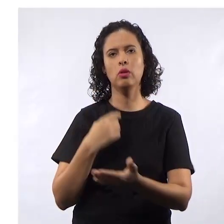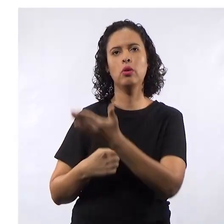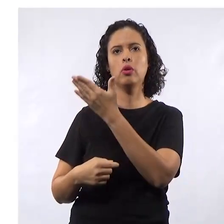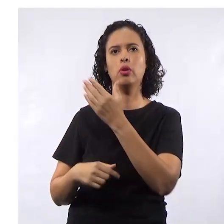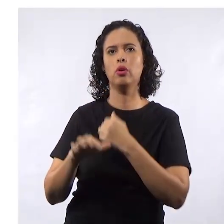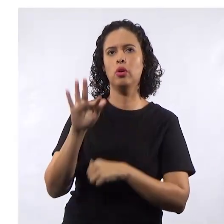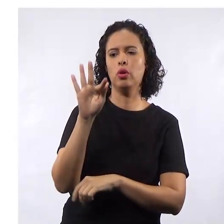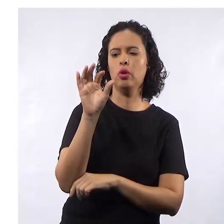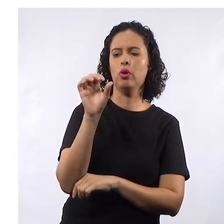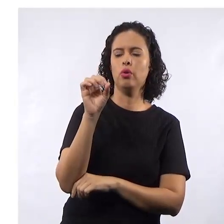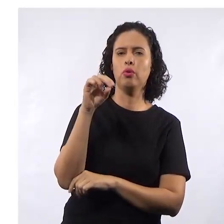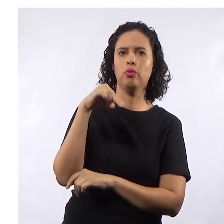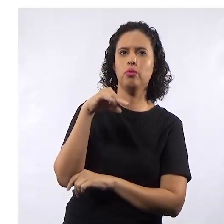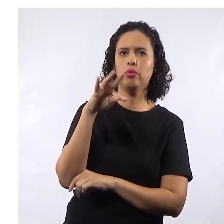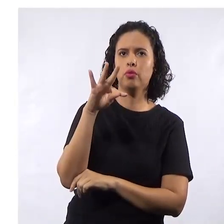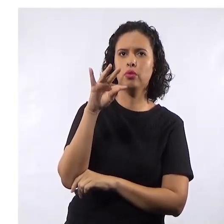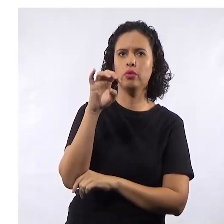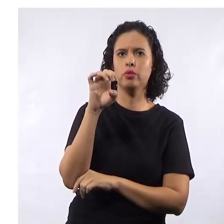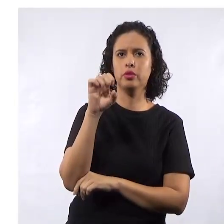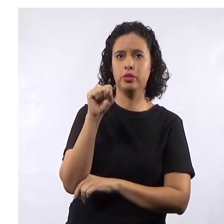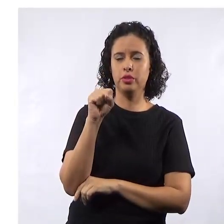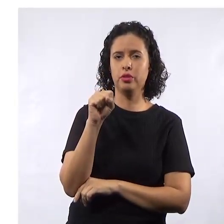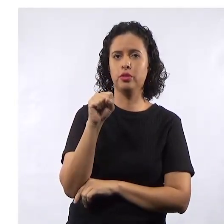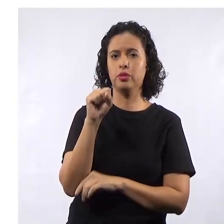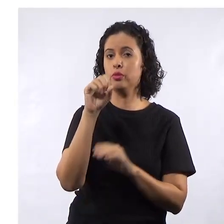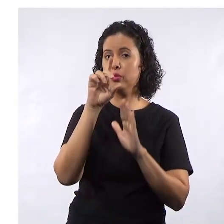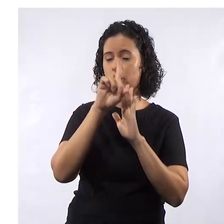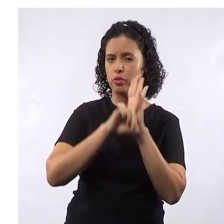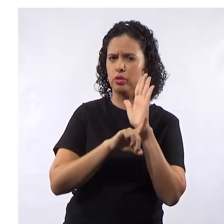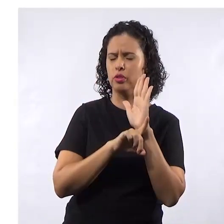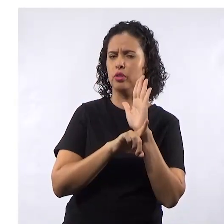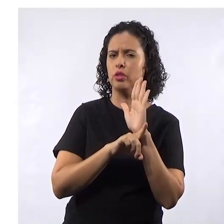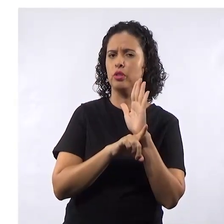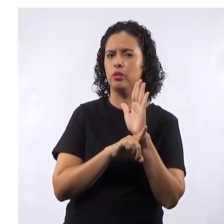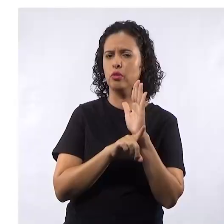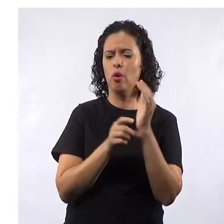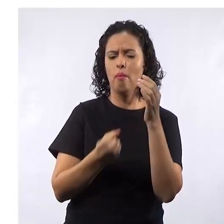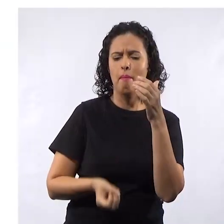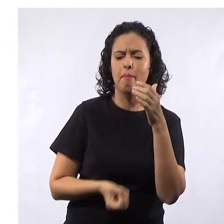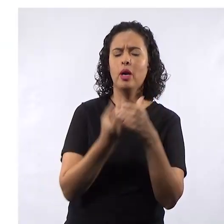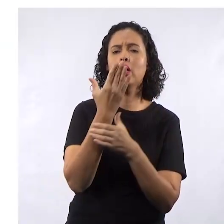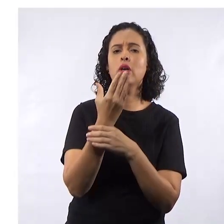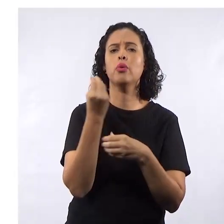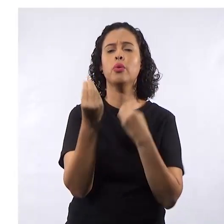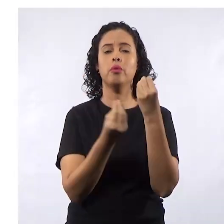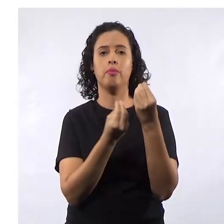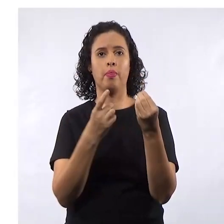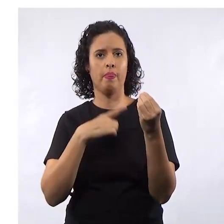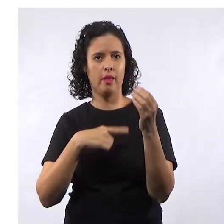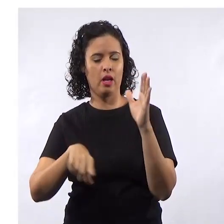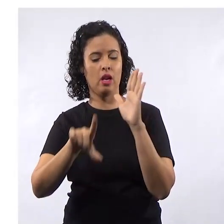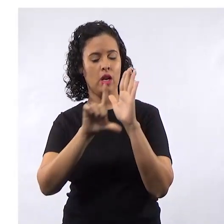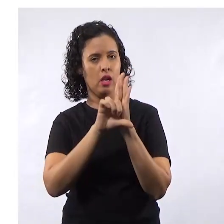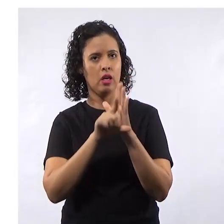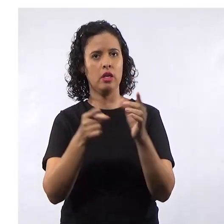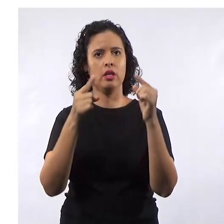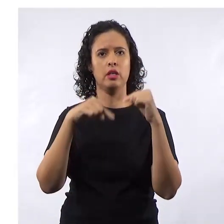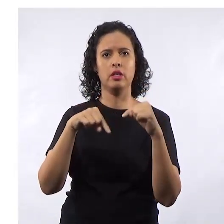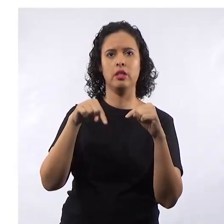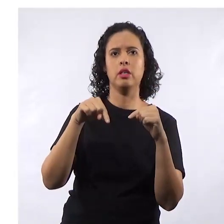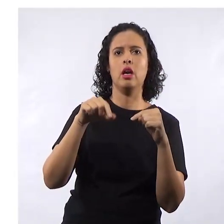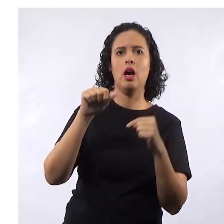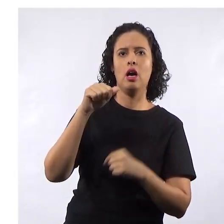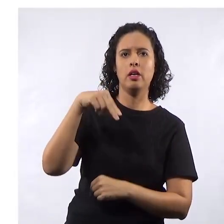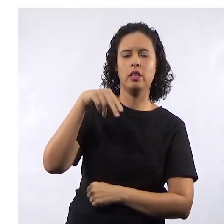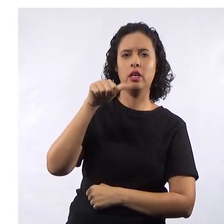O que são fontes? De onde surge, de onde nasce, né, o direito? Nós temos a lei, nós temos a